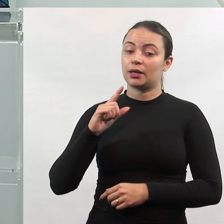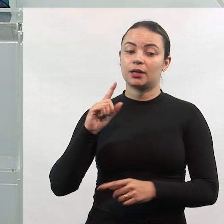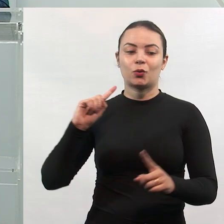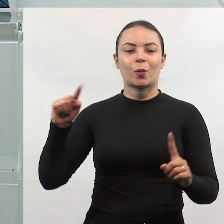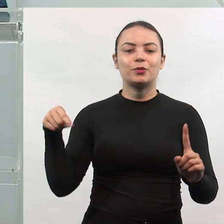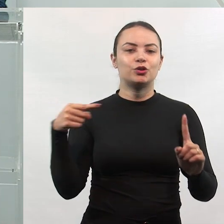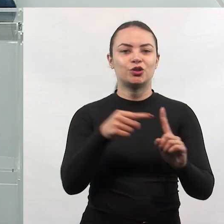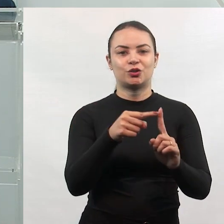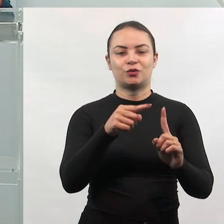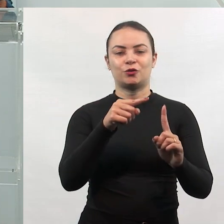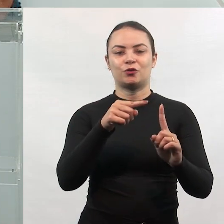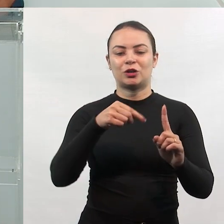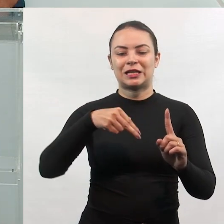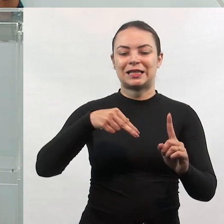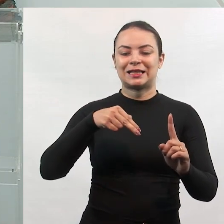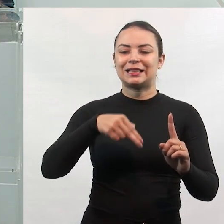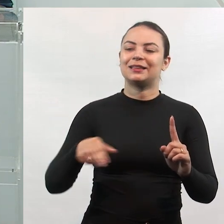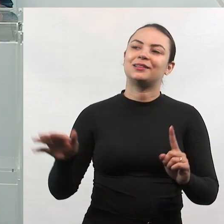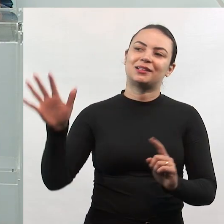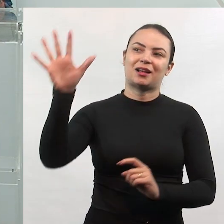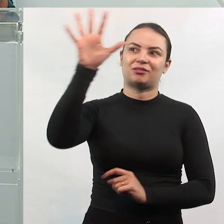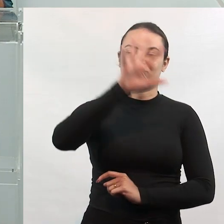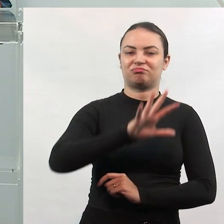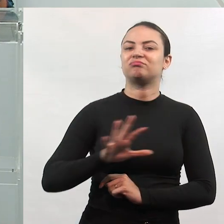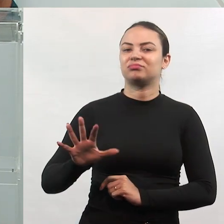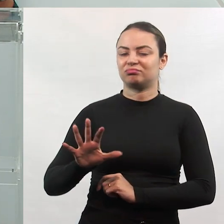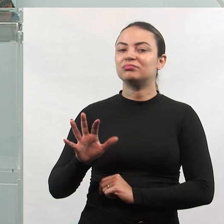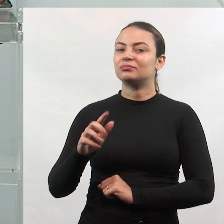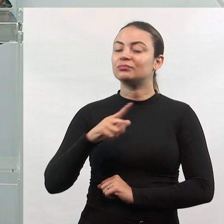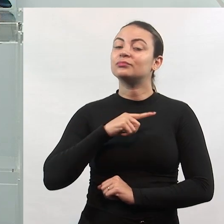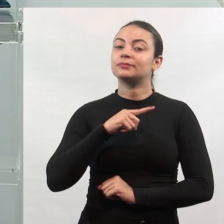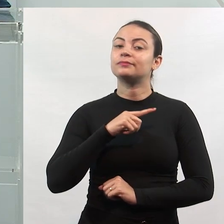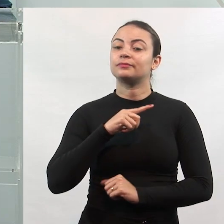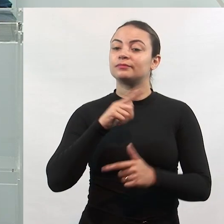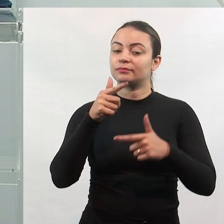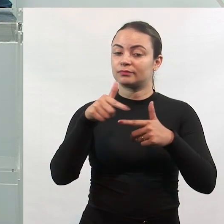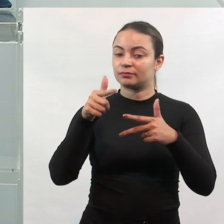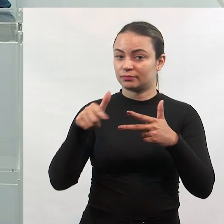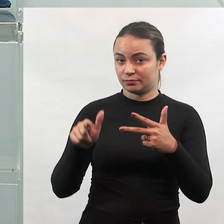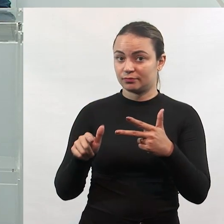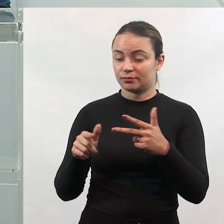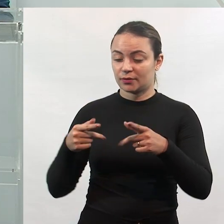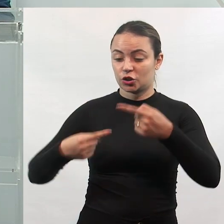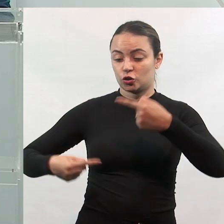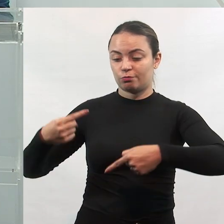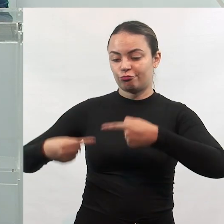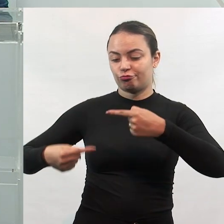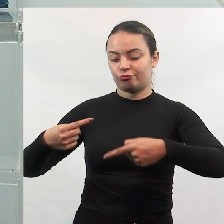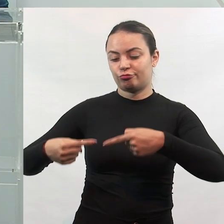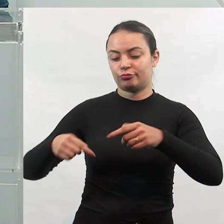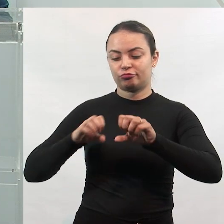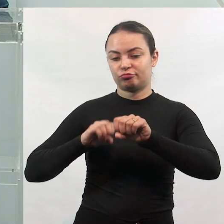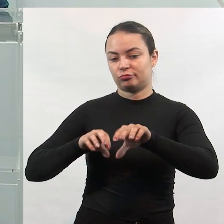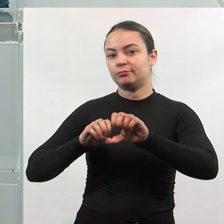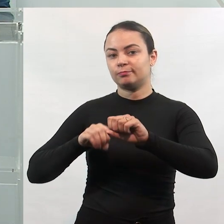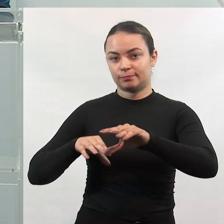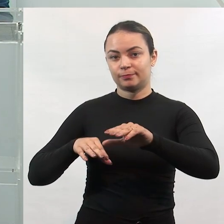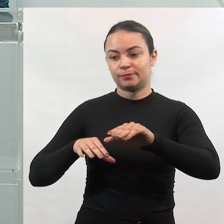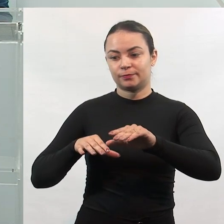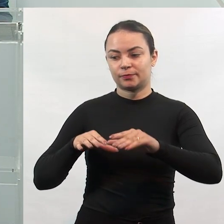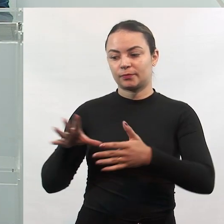teu problema, né? A partir dessa política, a partir desse direcionamento, desses esforços relacionados para